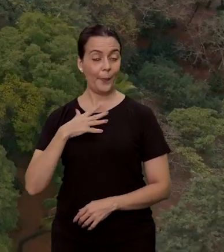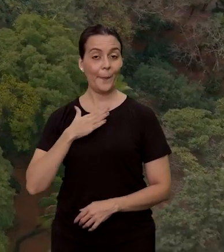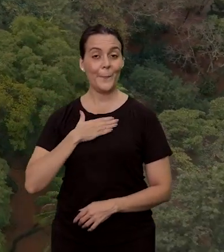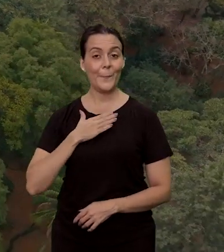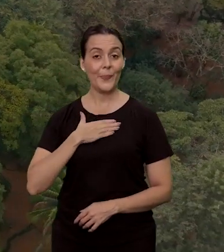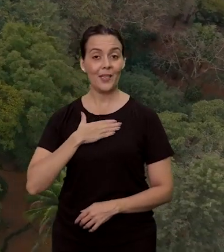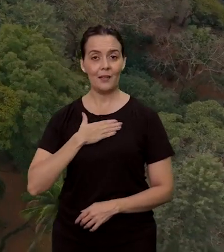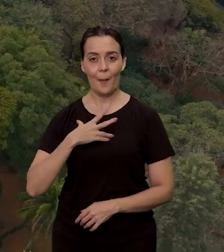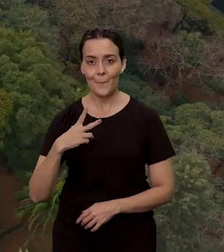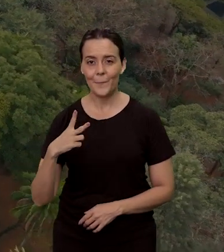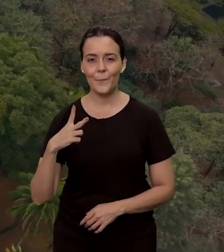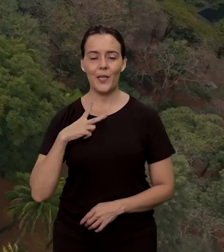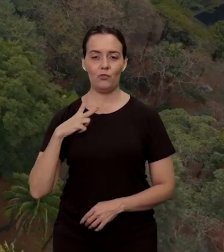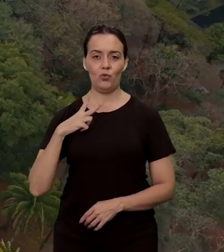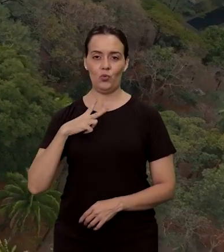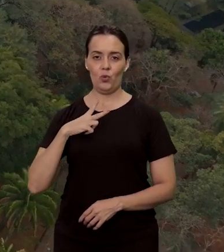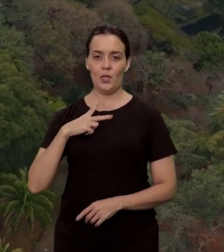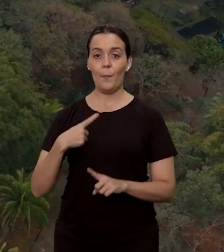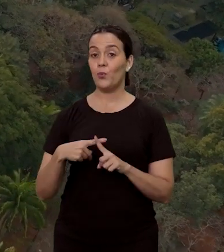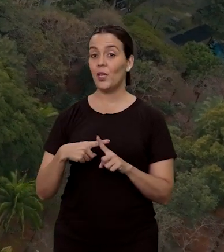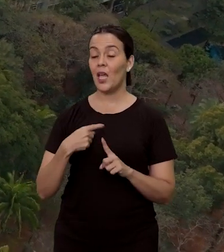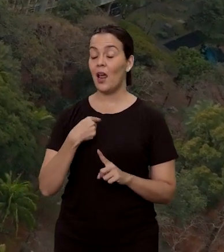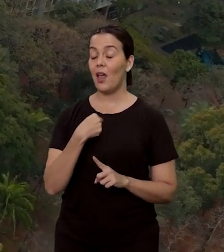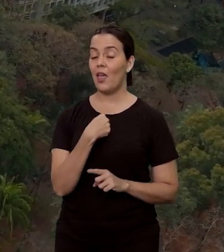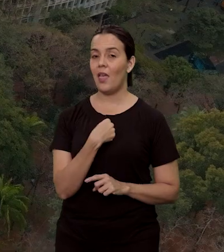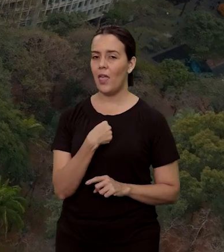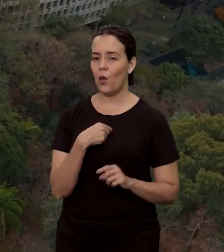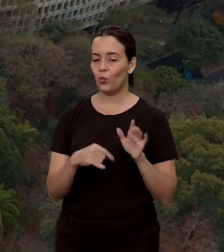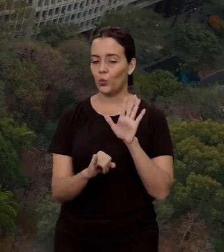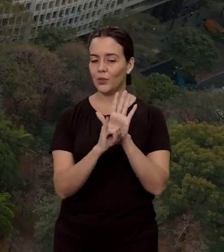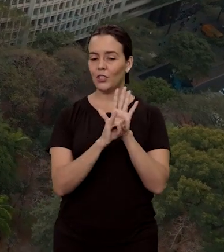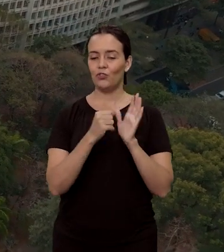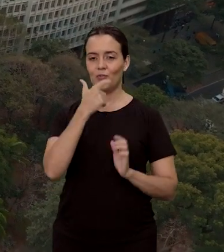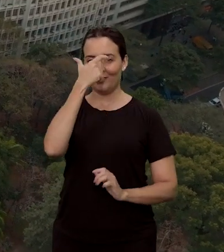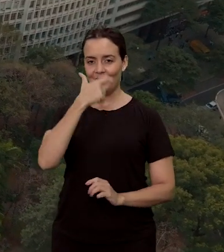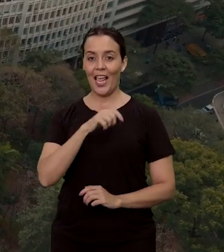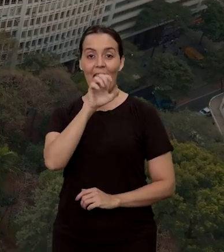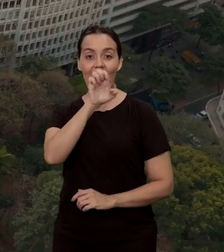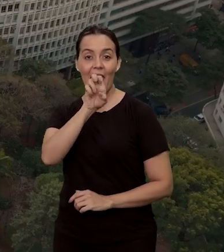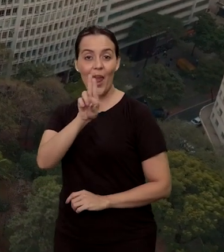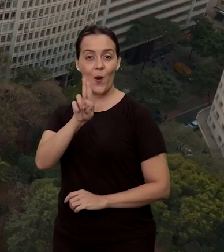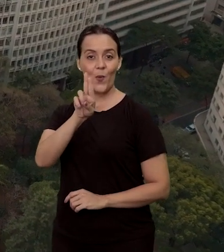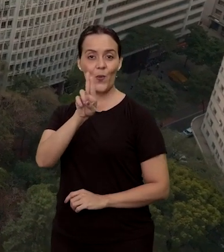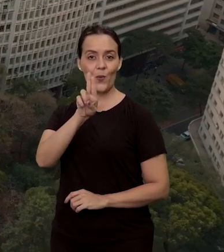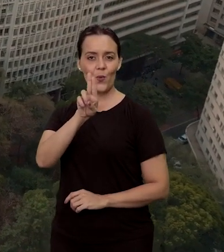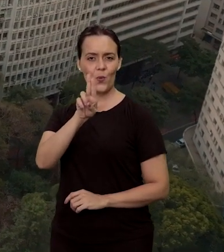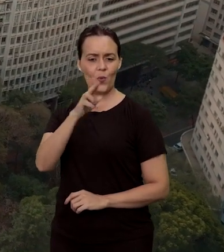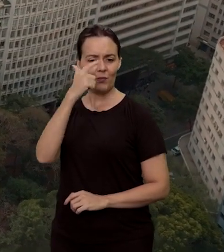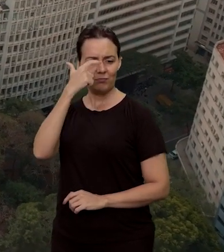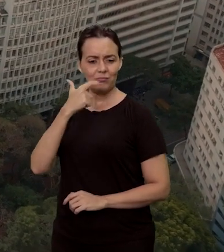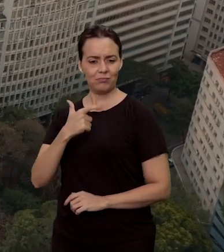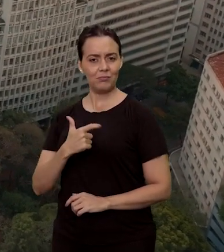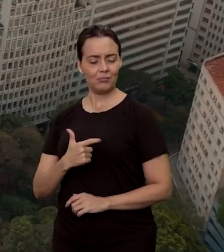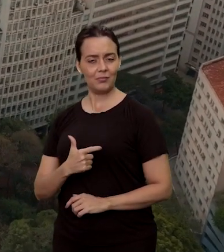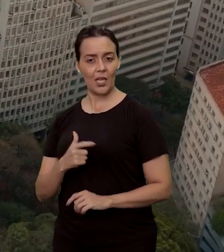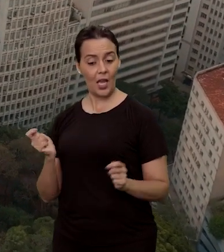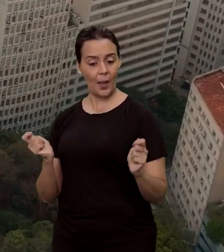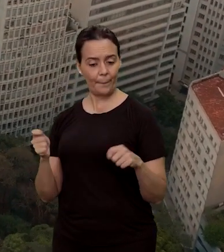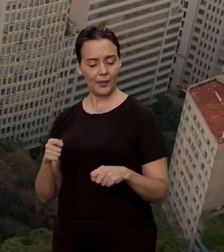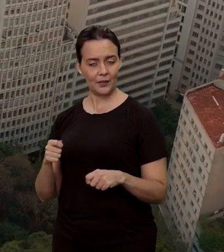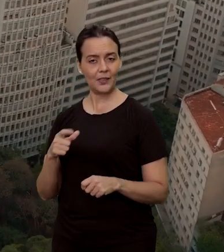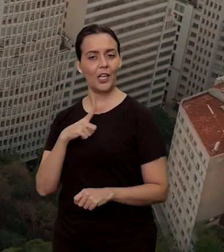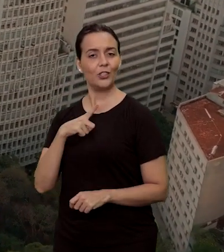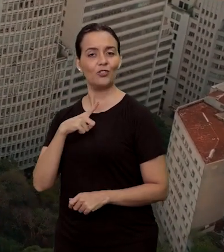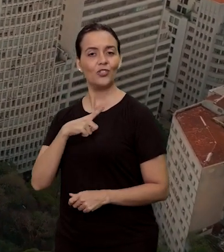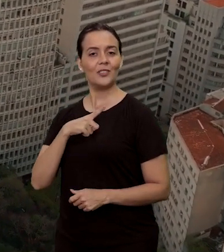que identificou um eu, e teve, a partir dessa identificação de um sujeito, a capacidade